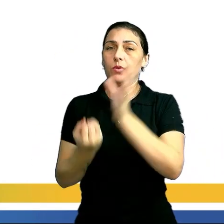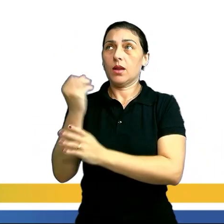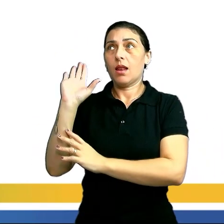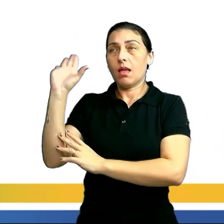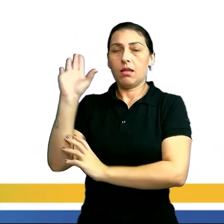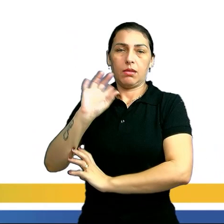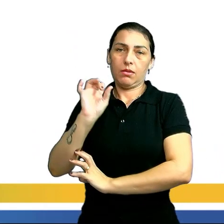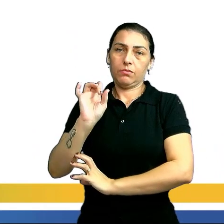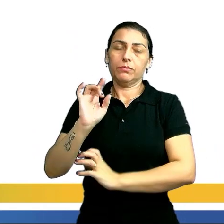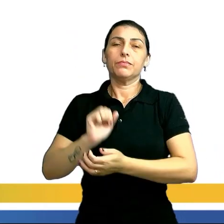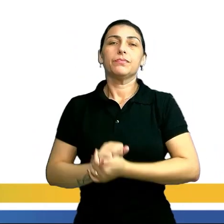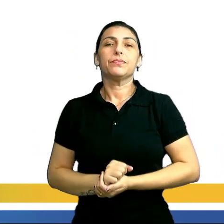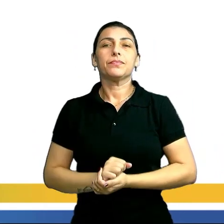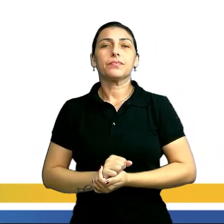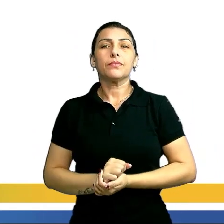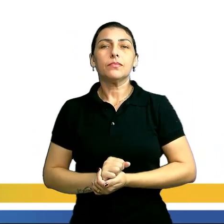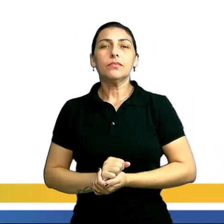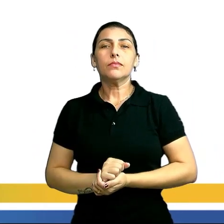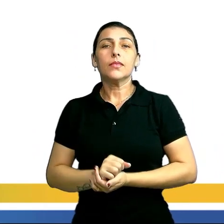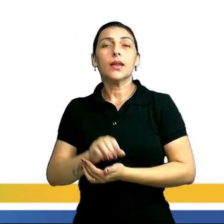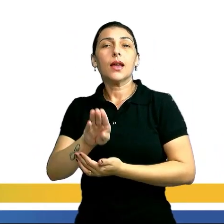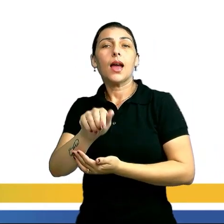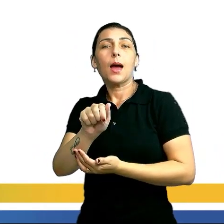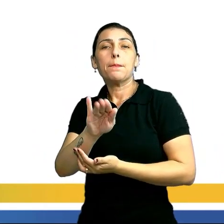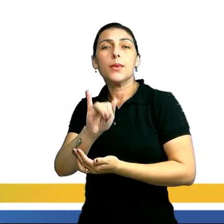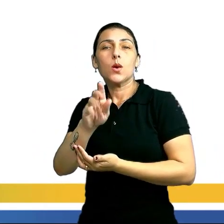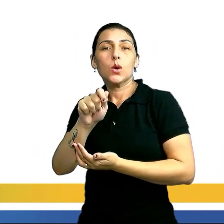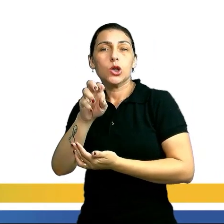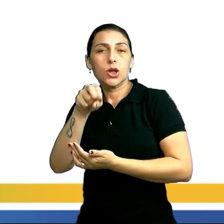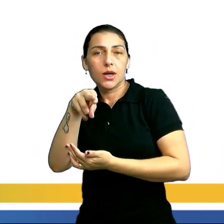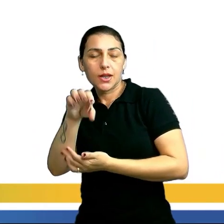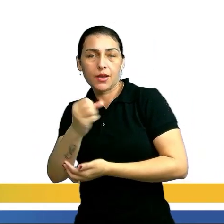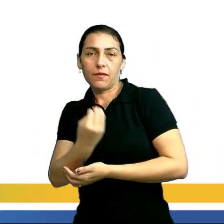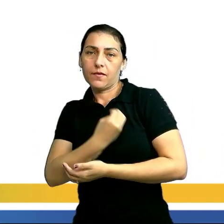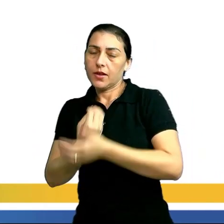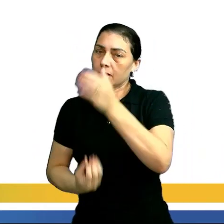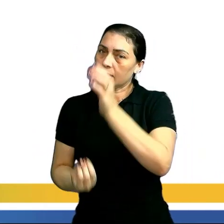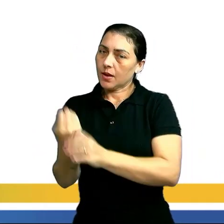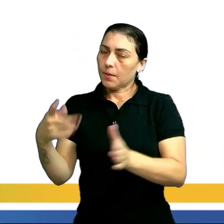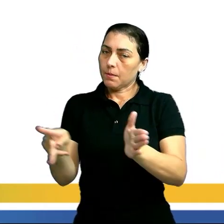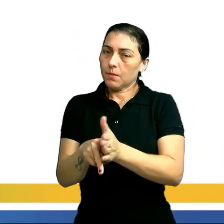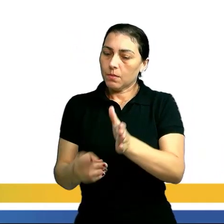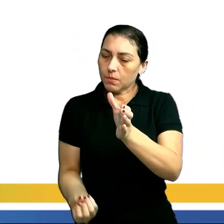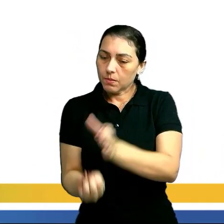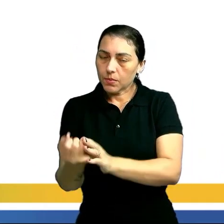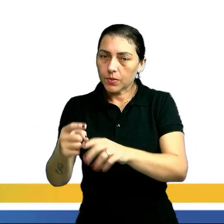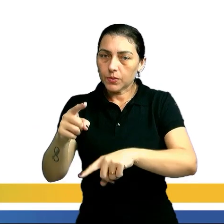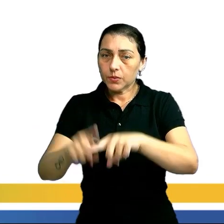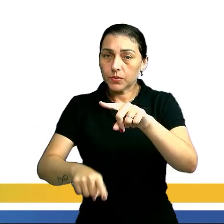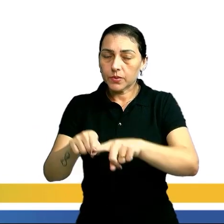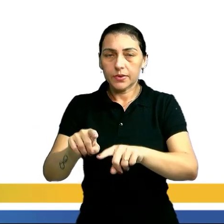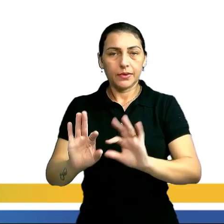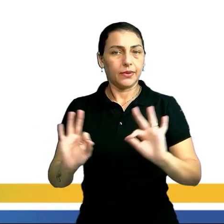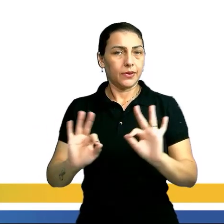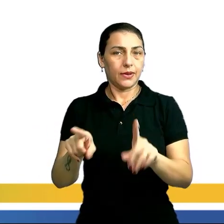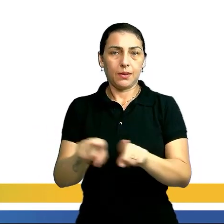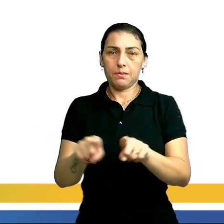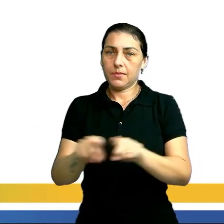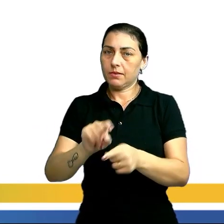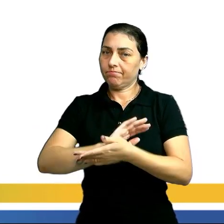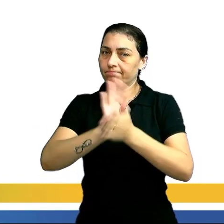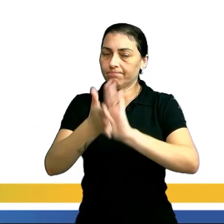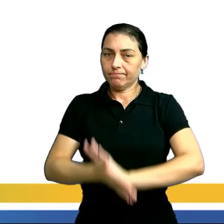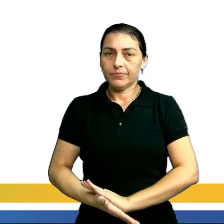lá. Da abiogênese, de que a vida surge espontaneamente da matéria inanimada? Também não, essa aí foi